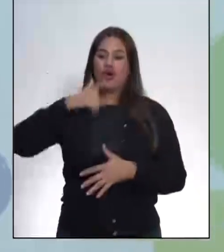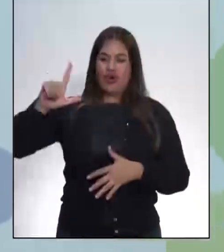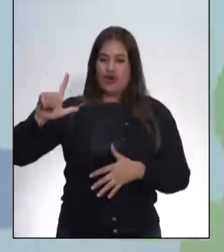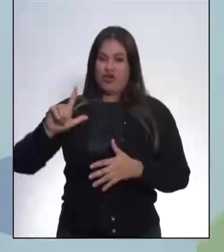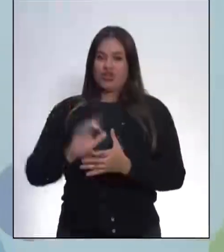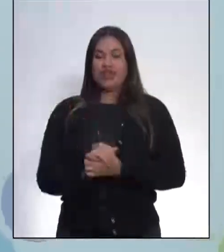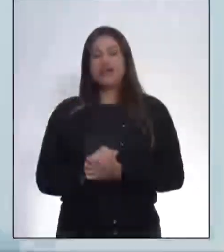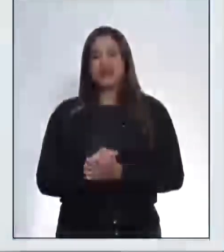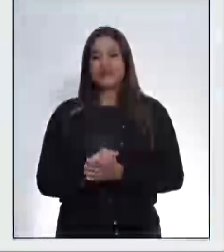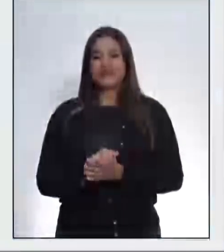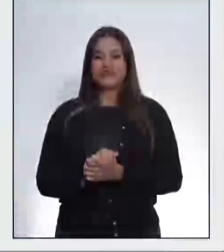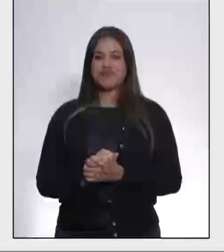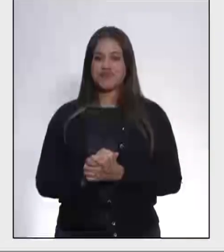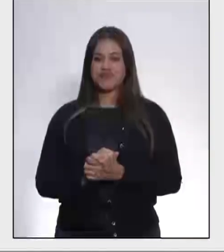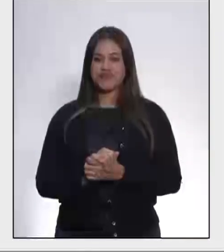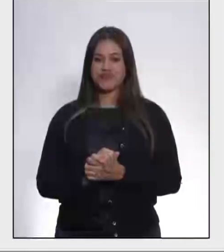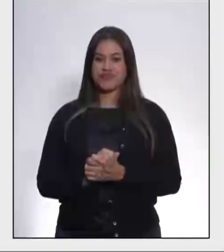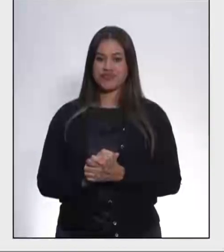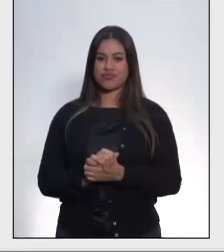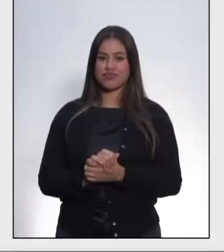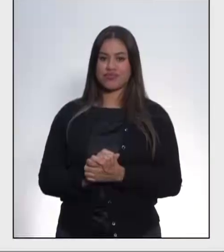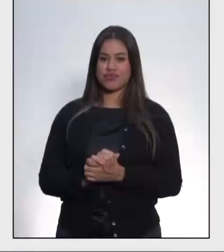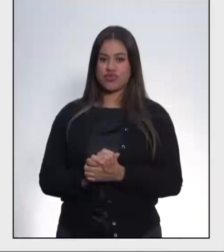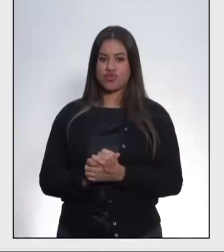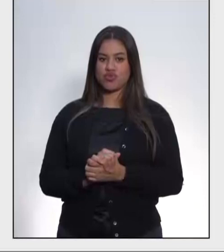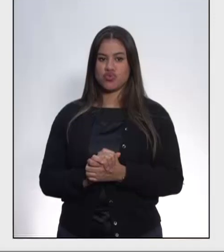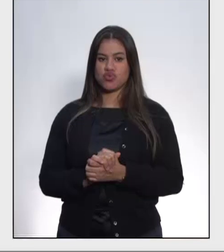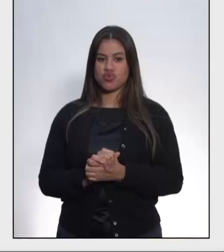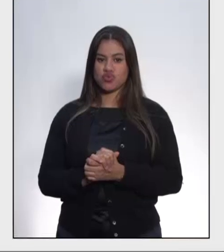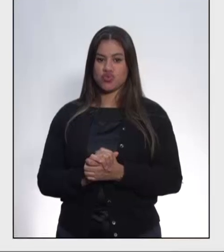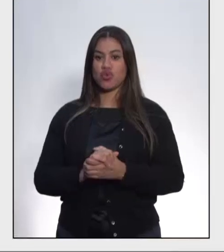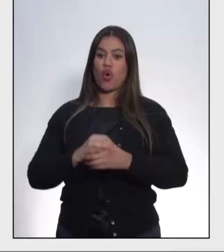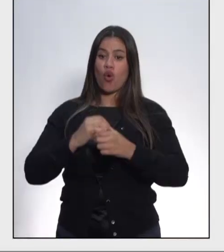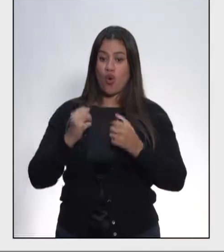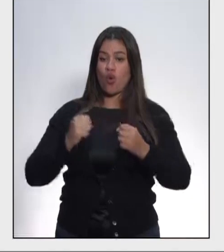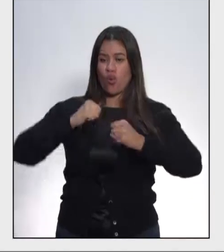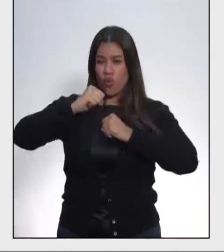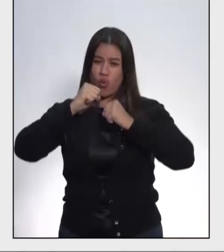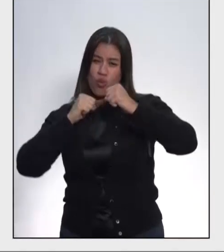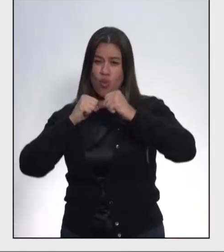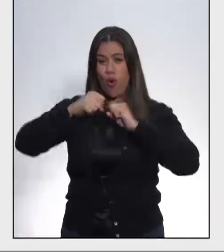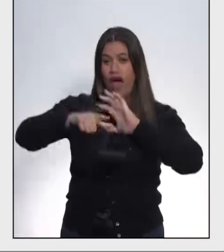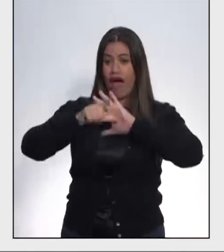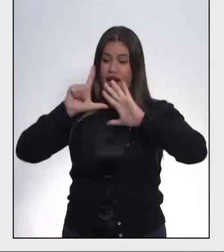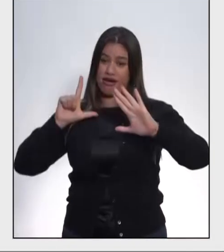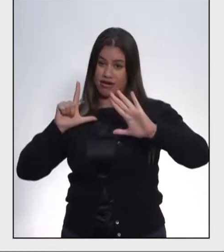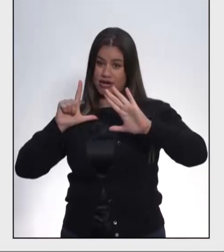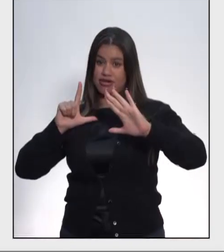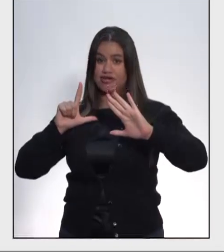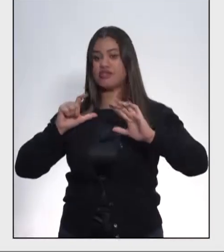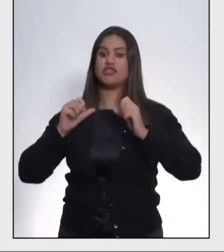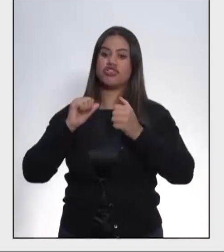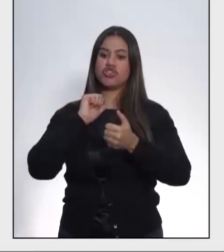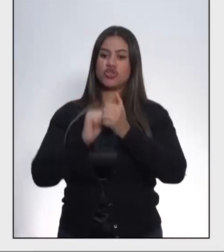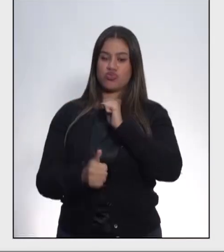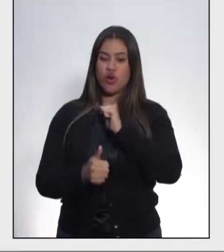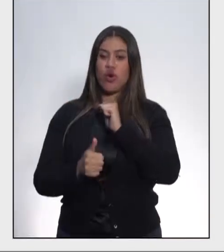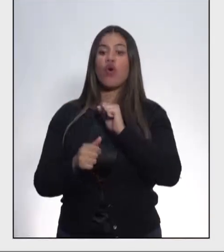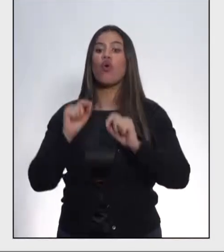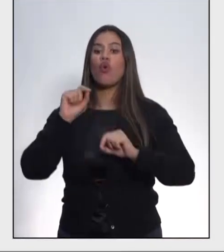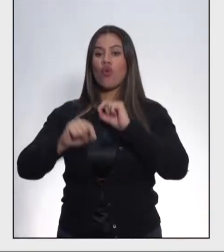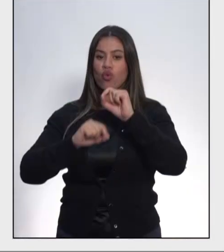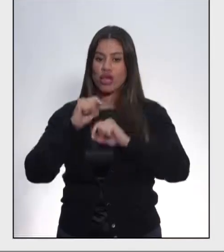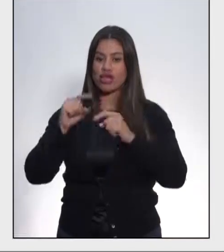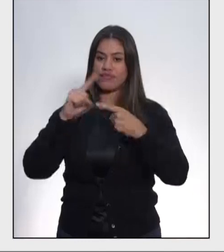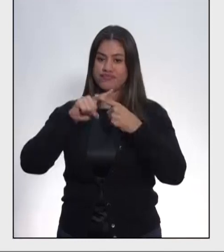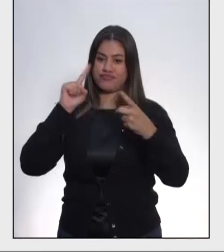física? Está ali, ó. Conceitos e importâncias das lutas. Antes de se tornarem esportes, as lutas ou as artes marciais tiveram